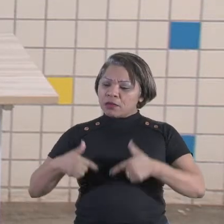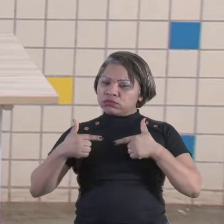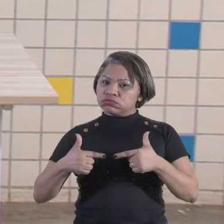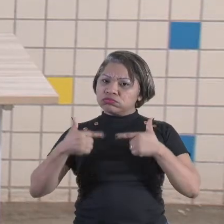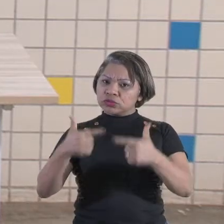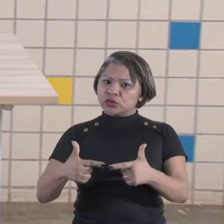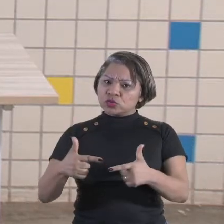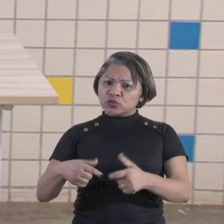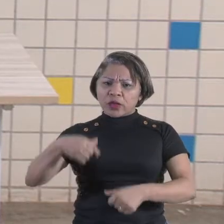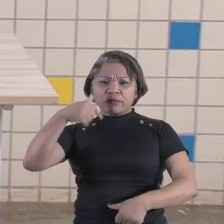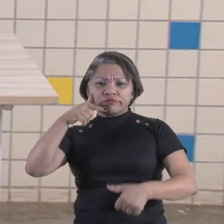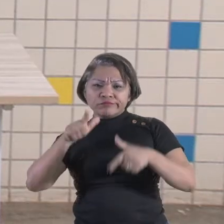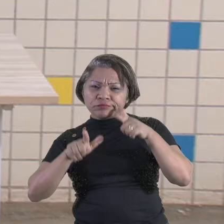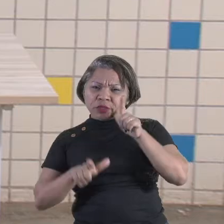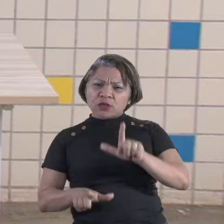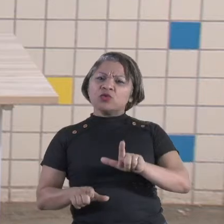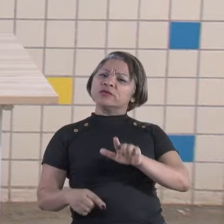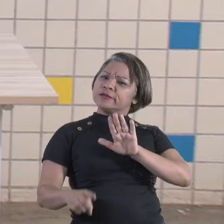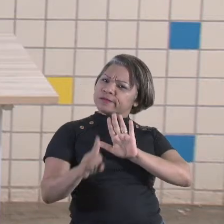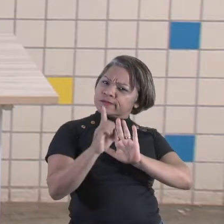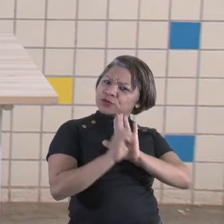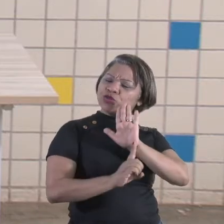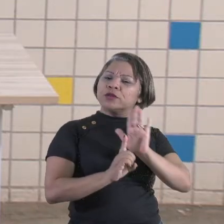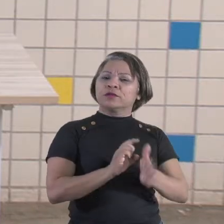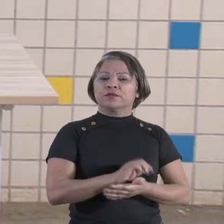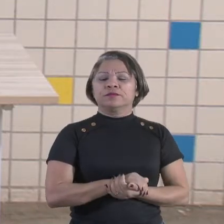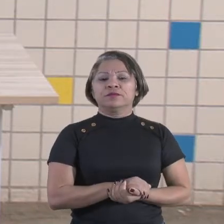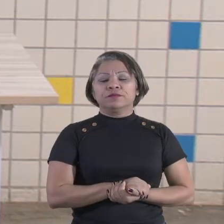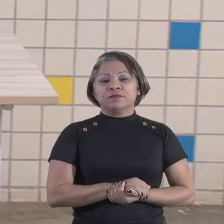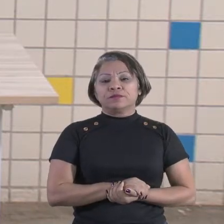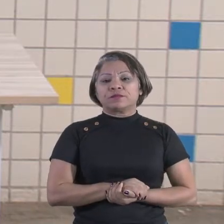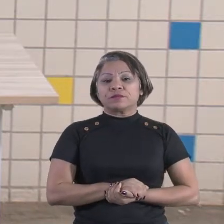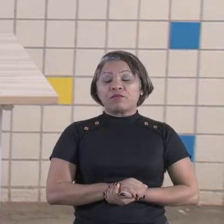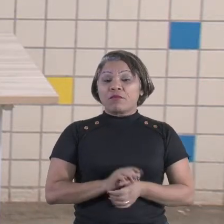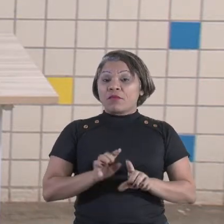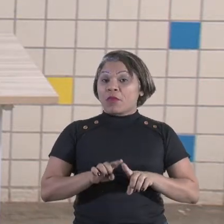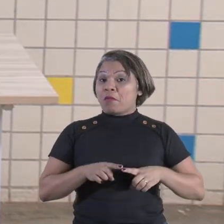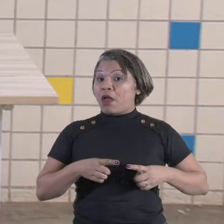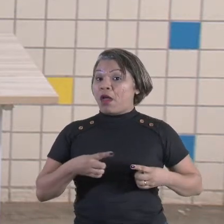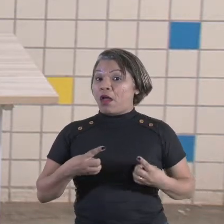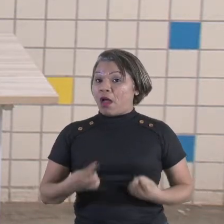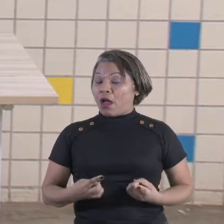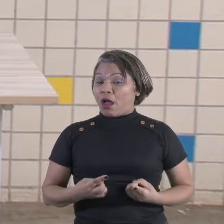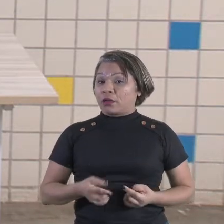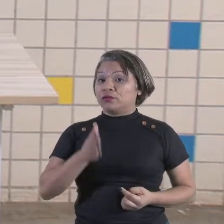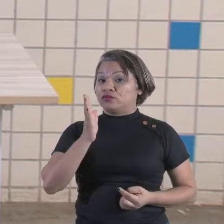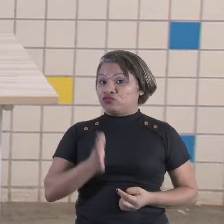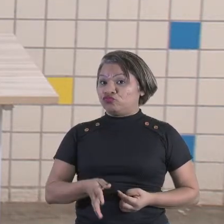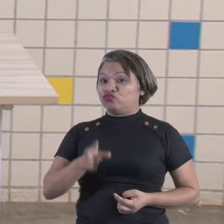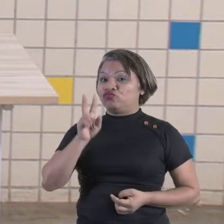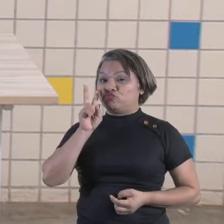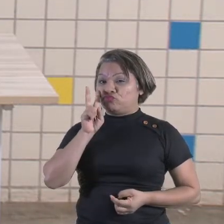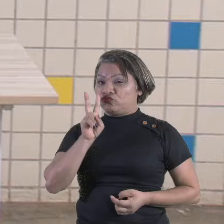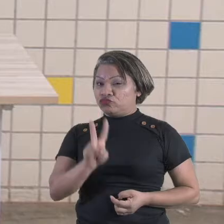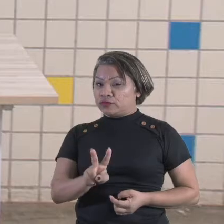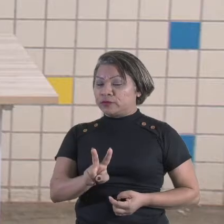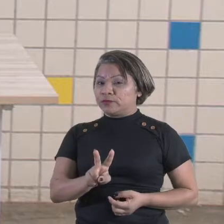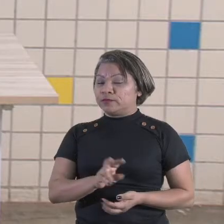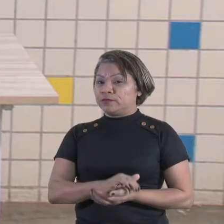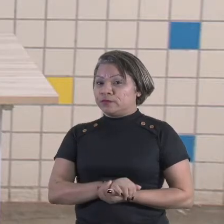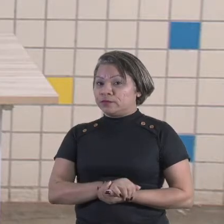conseguir esses direitos. Só que, como nós podemos observar, os